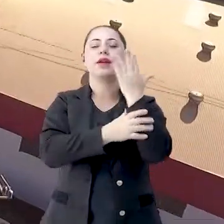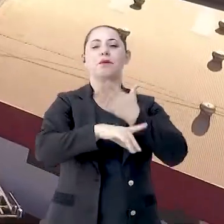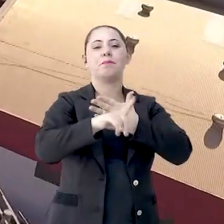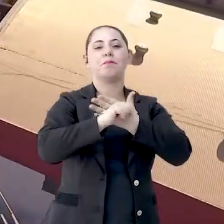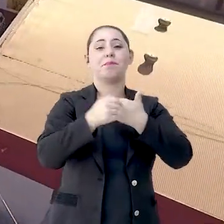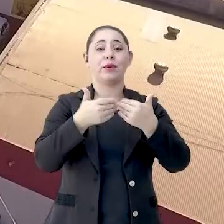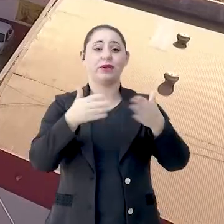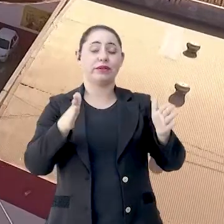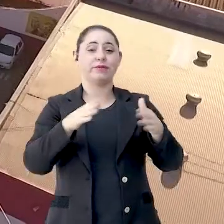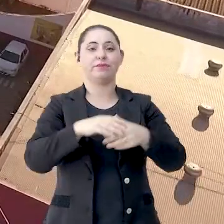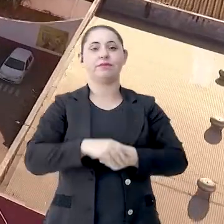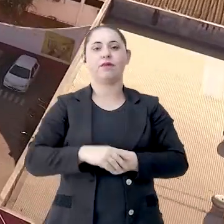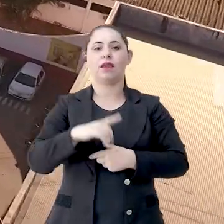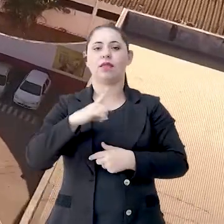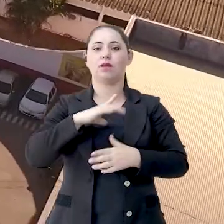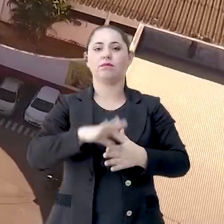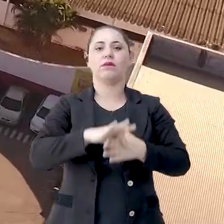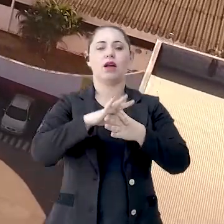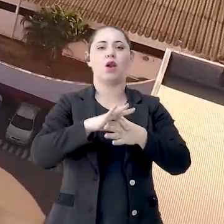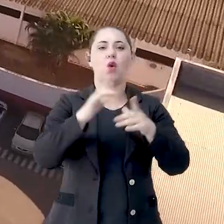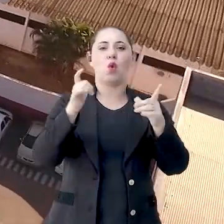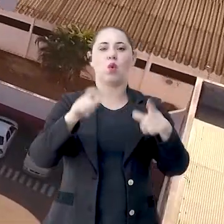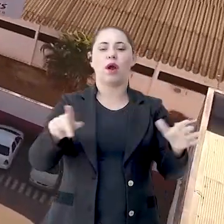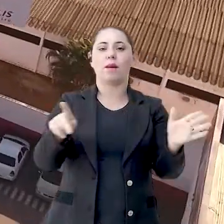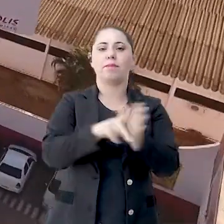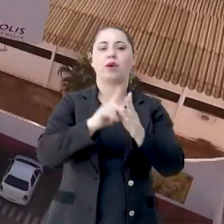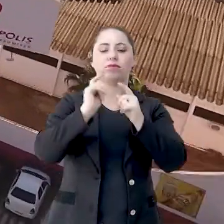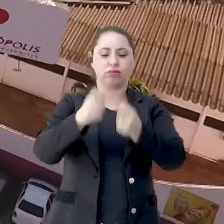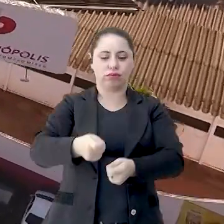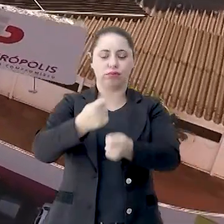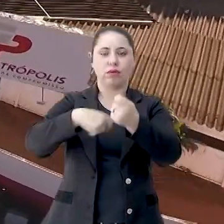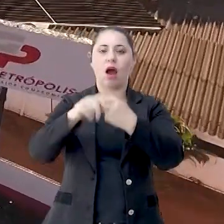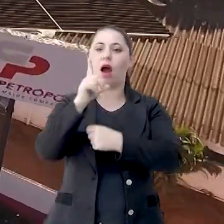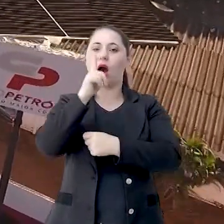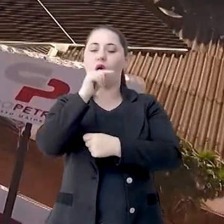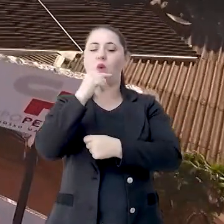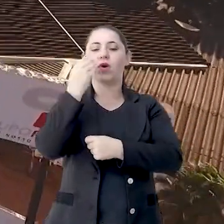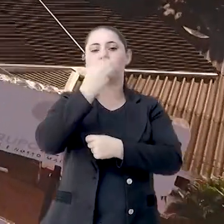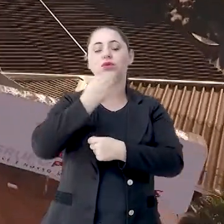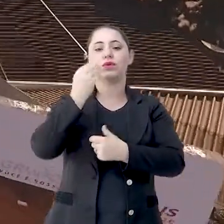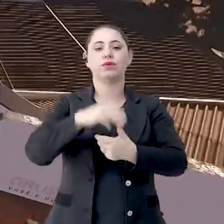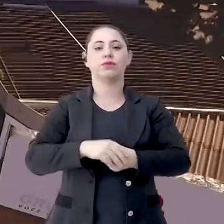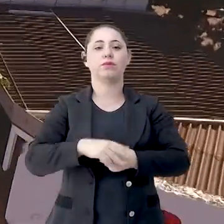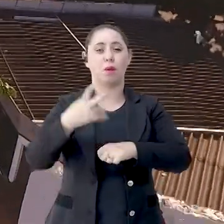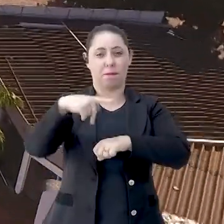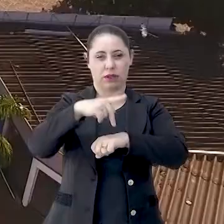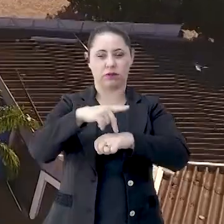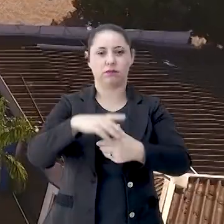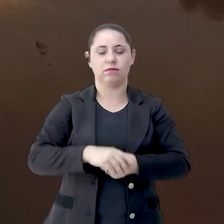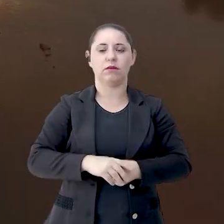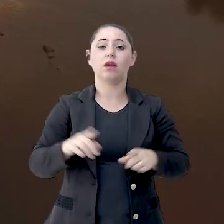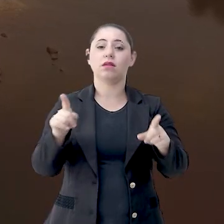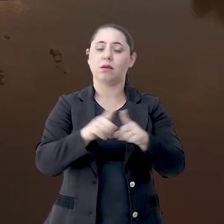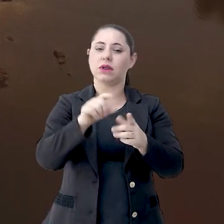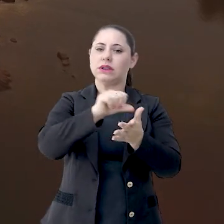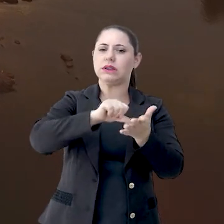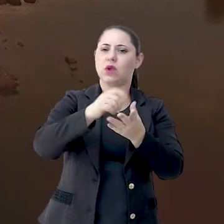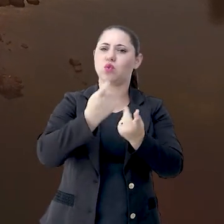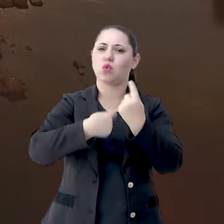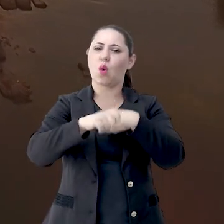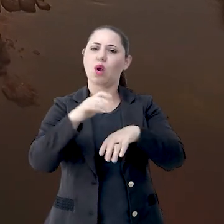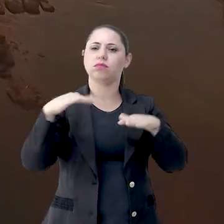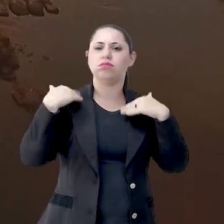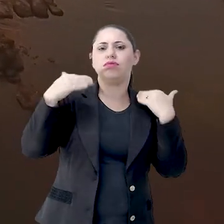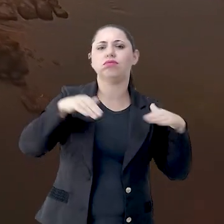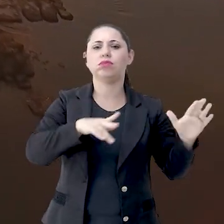centro econômico e turístico regional. Representa o 23º maior PIB do estado, quase